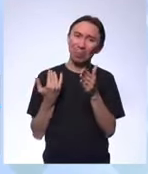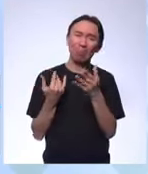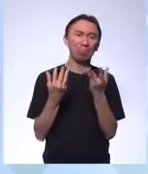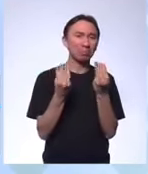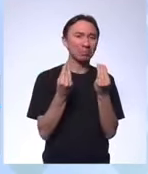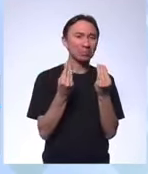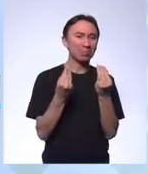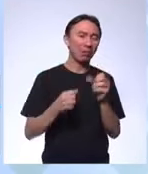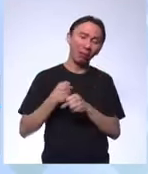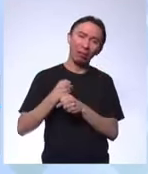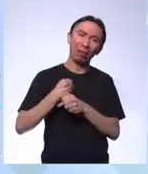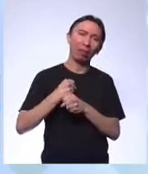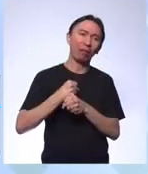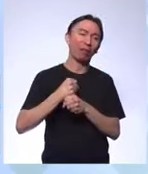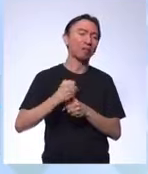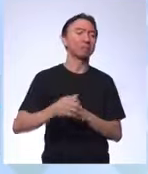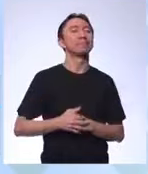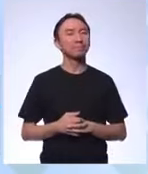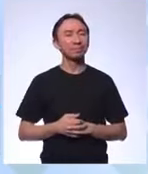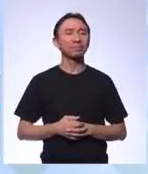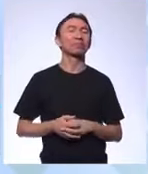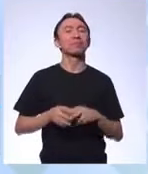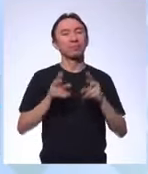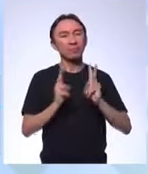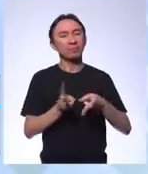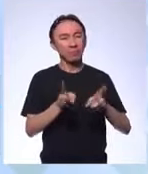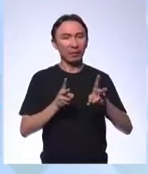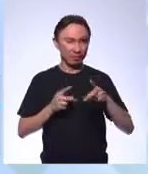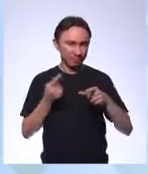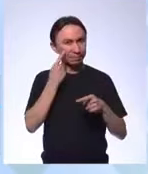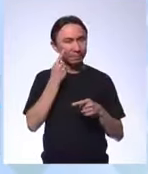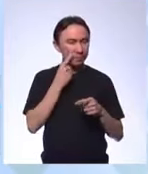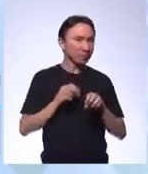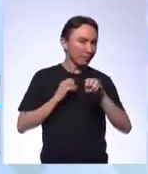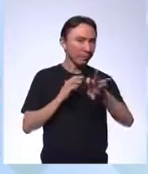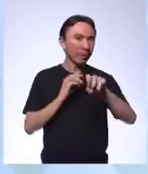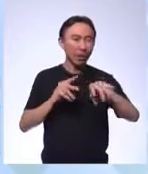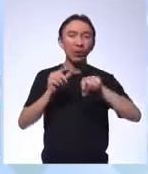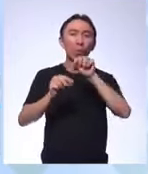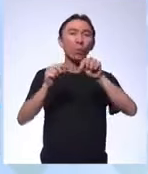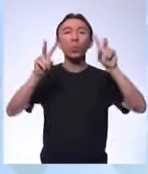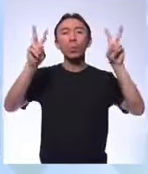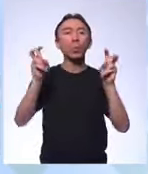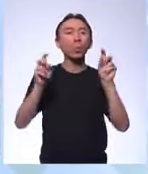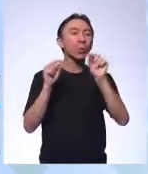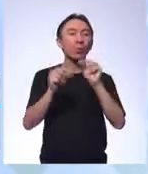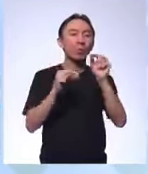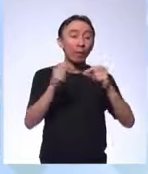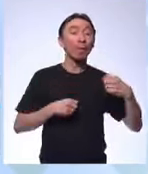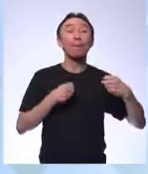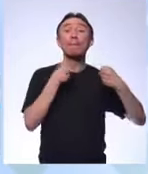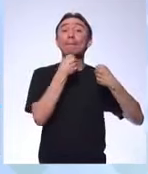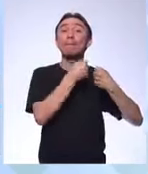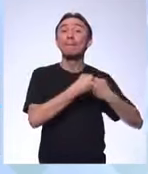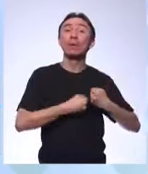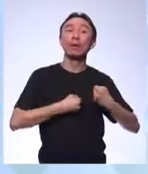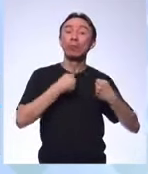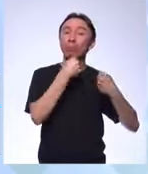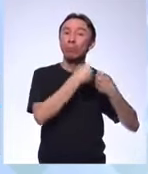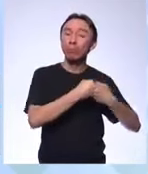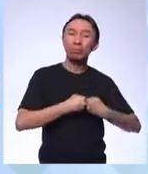tá? Para a gente continuar aí a nossa aula, vamos falar um pouquinho da resistência, das formas de resistência durante os